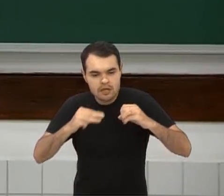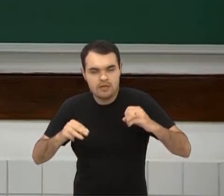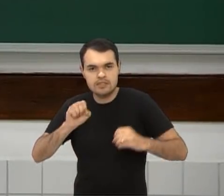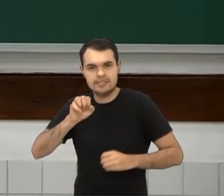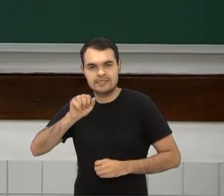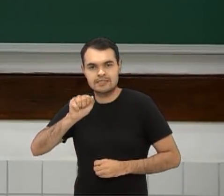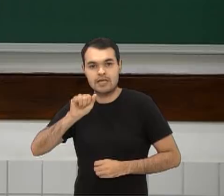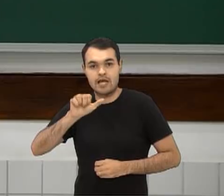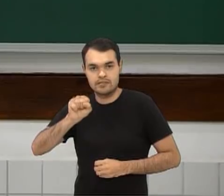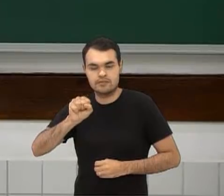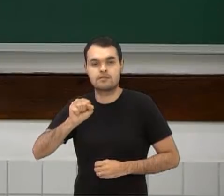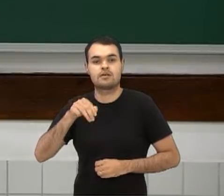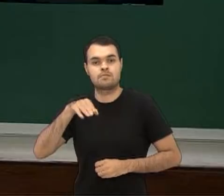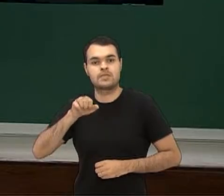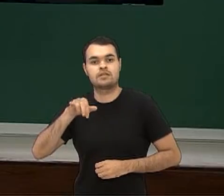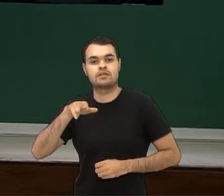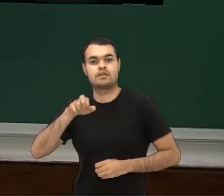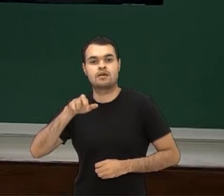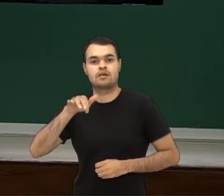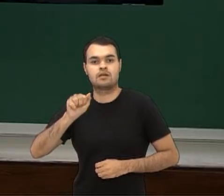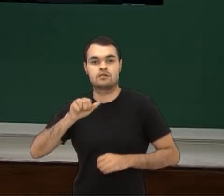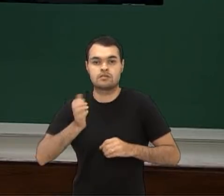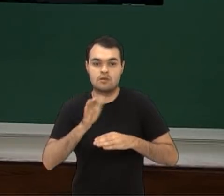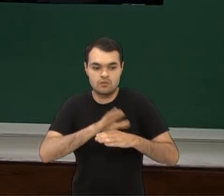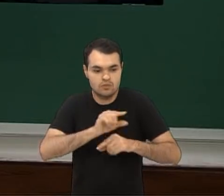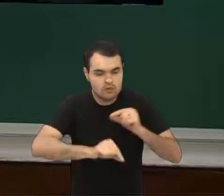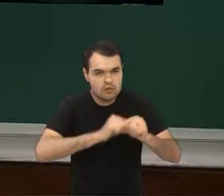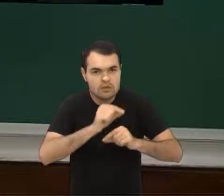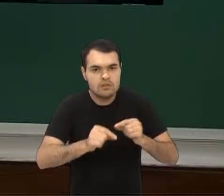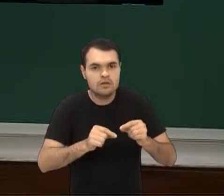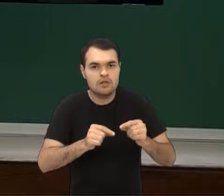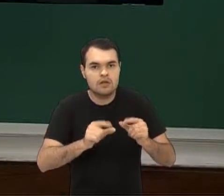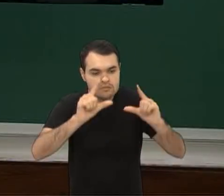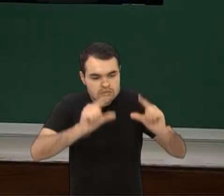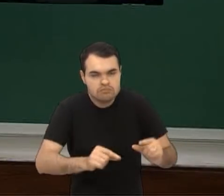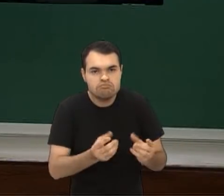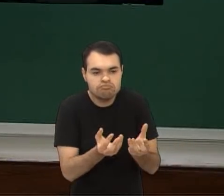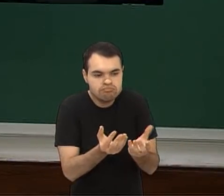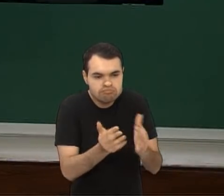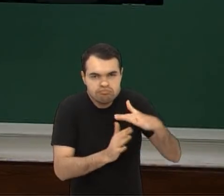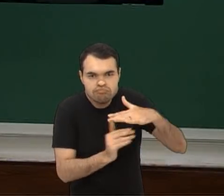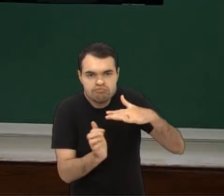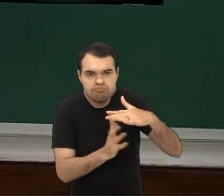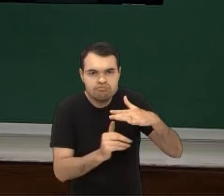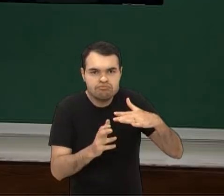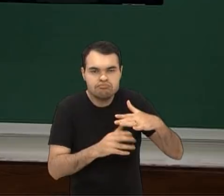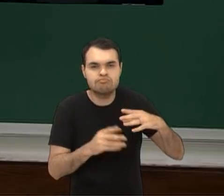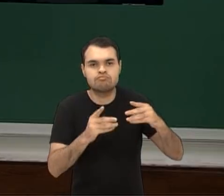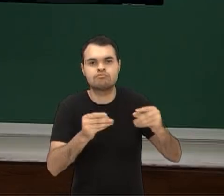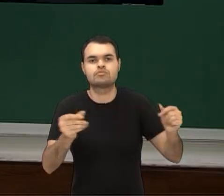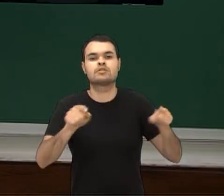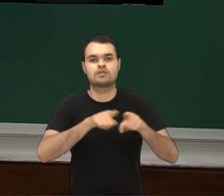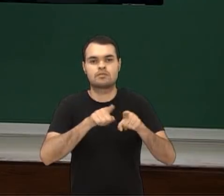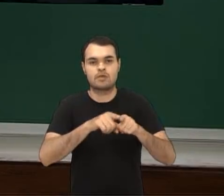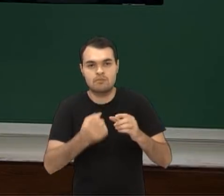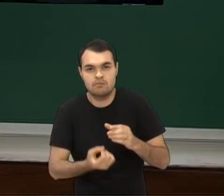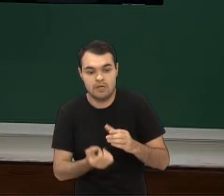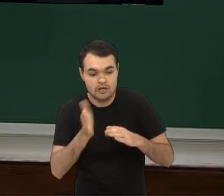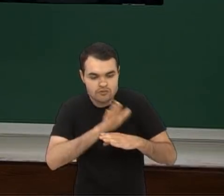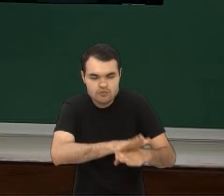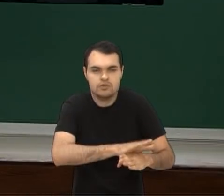problema. Mas e a baleia? Onde será que a baleia se encaixa nisso? Será que você consegue desvendar esse mistério, pessoal? Tente no